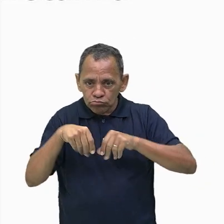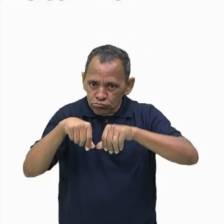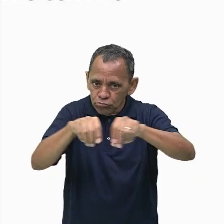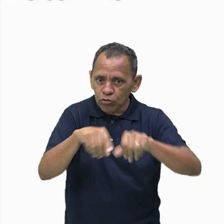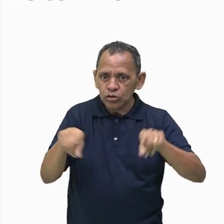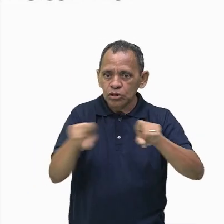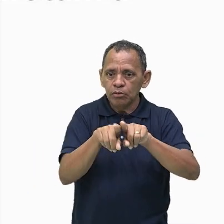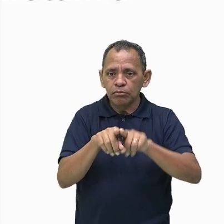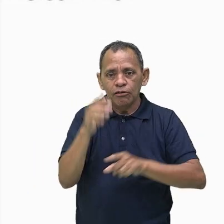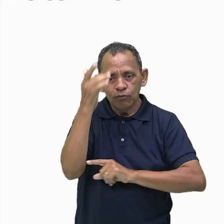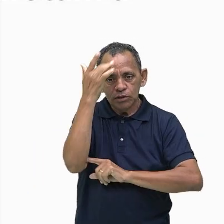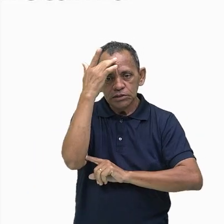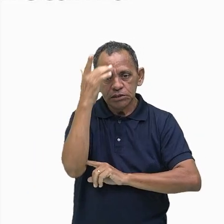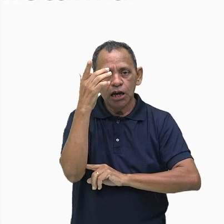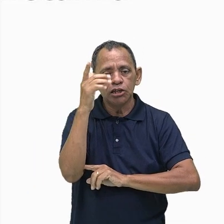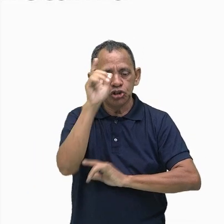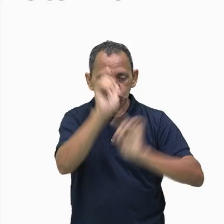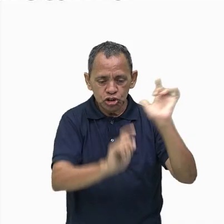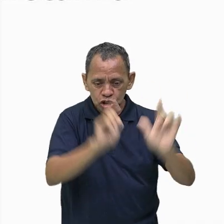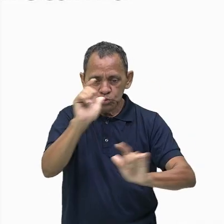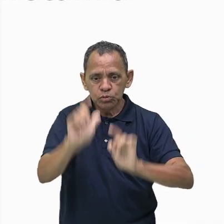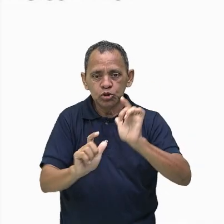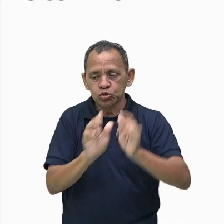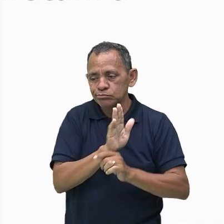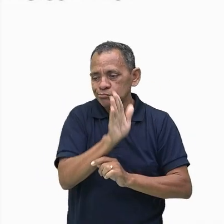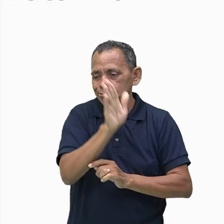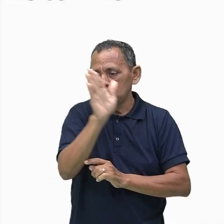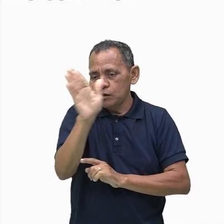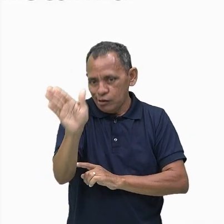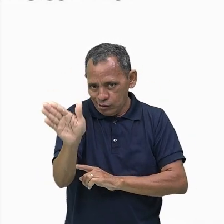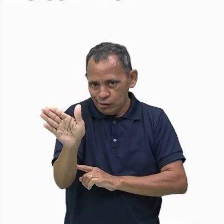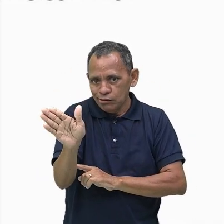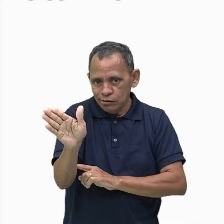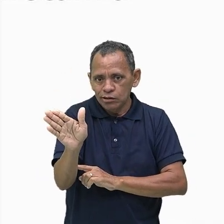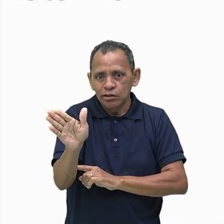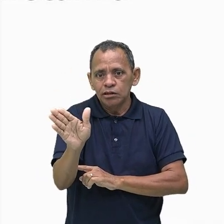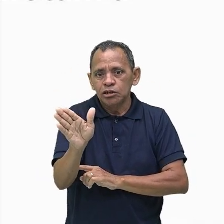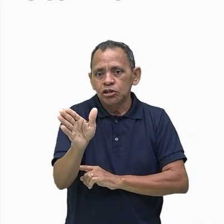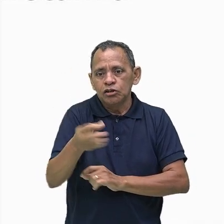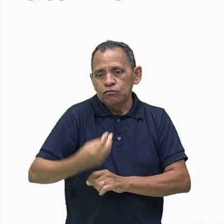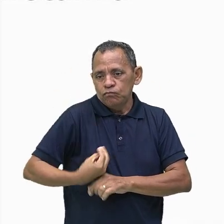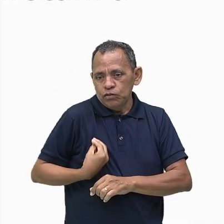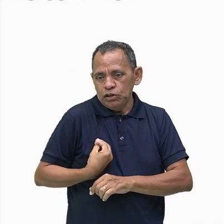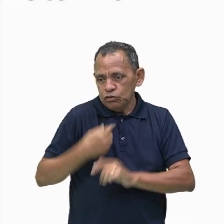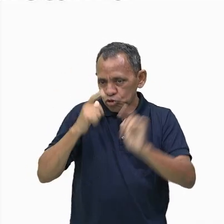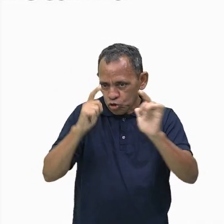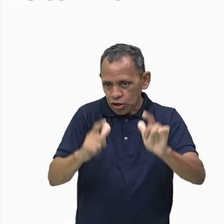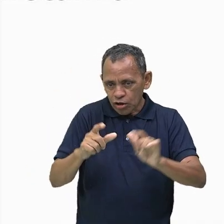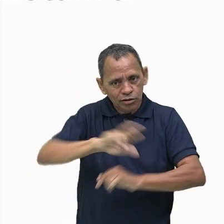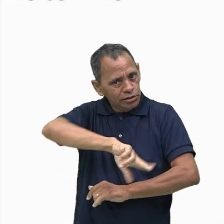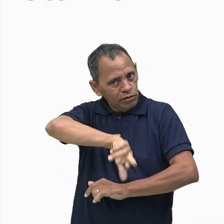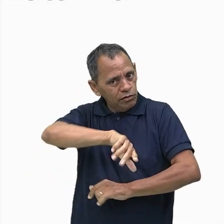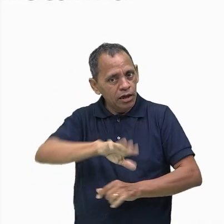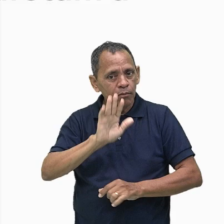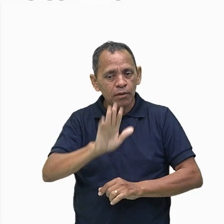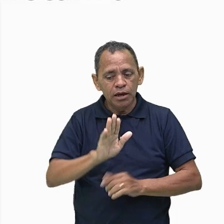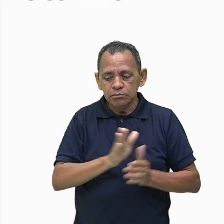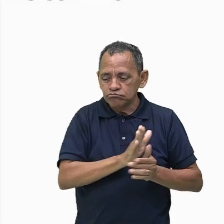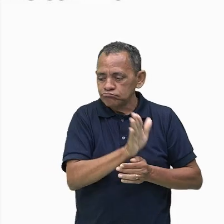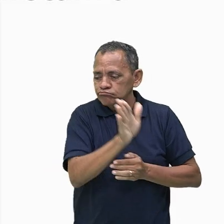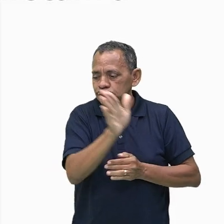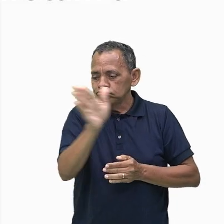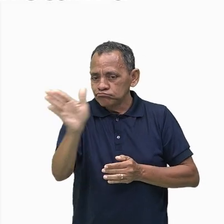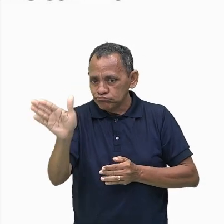maior facilidade das pessoas que não moram naquela área, porém acabam indo para aquela área e tendo o surgimento ali